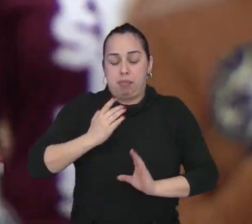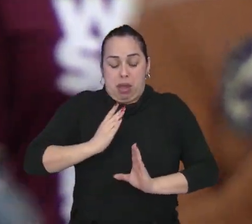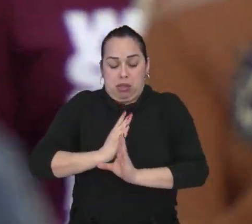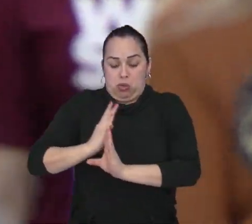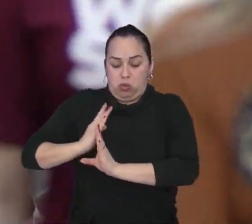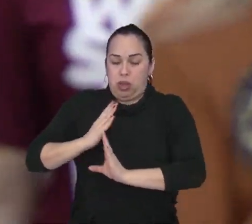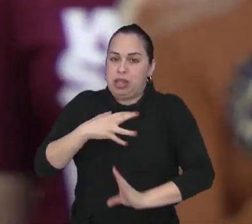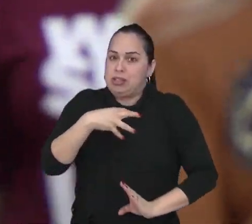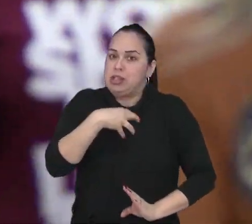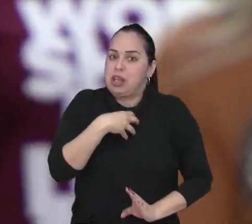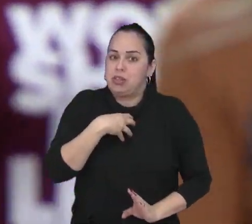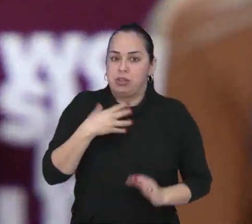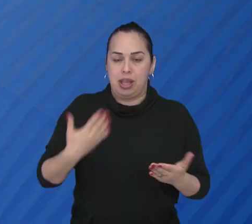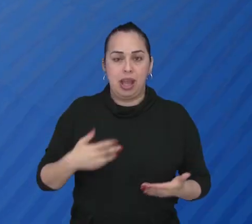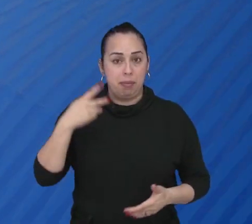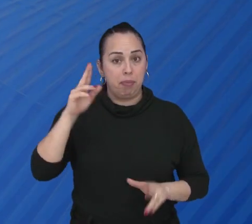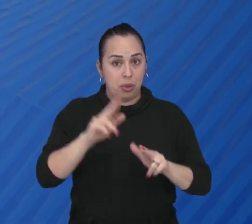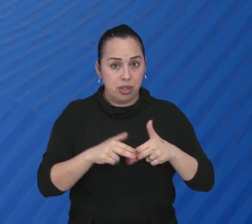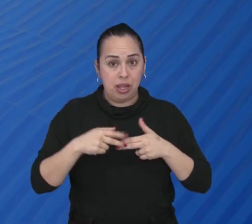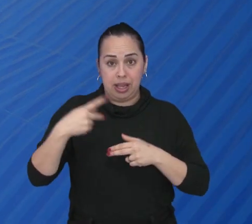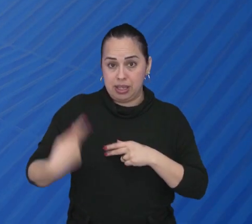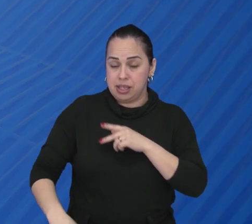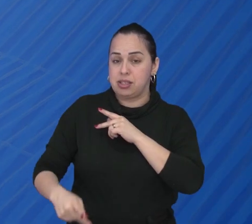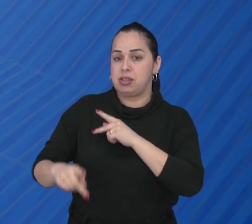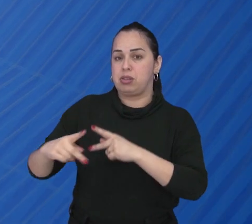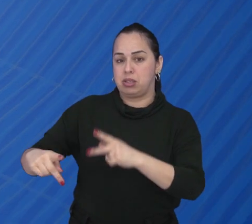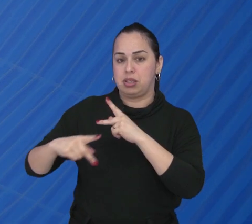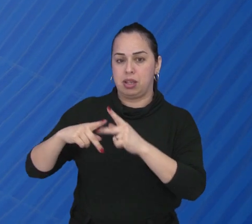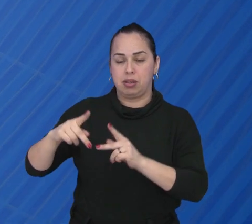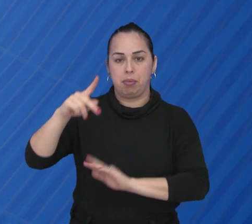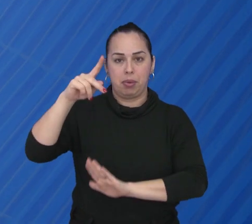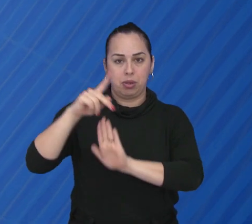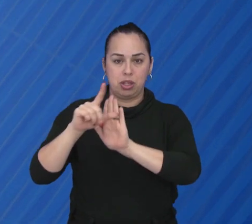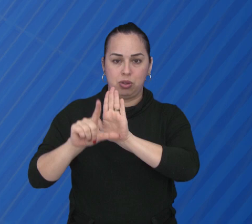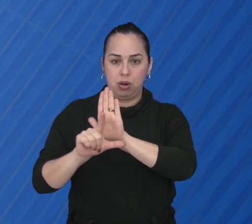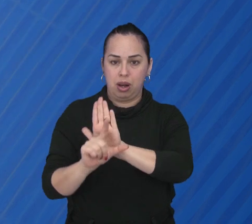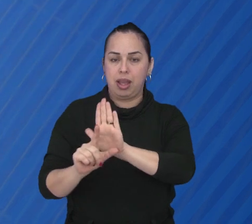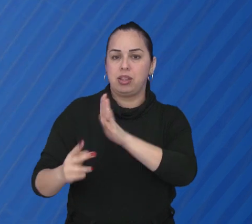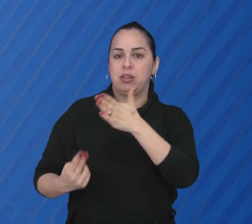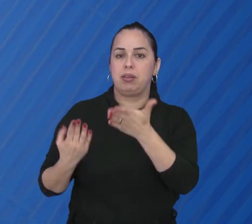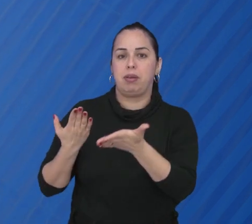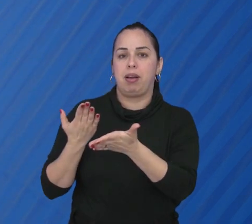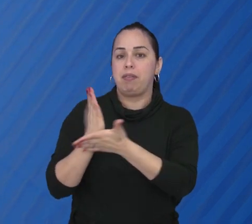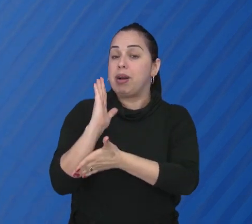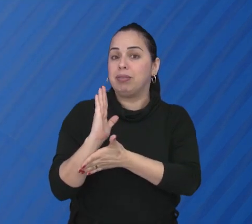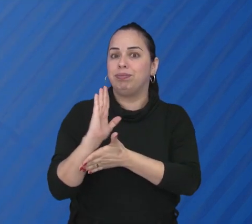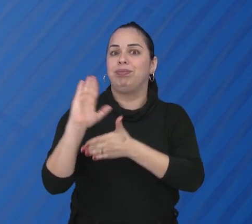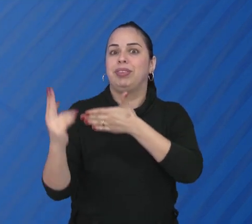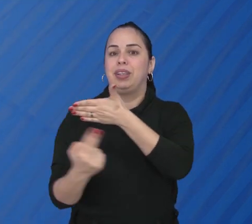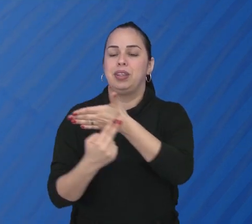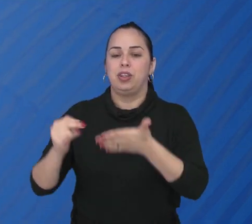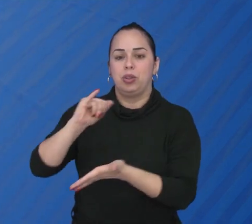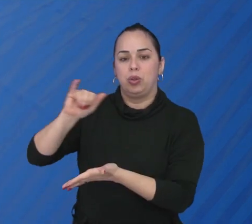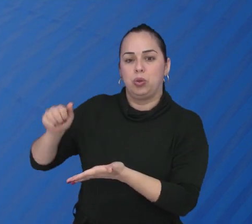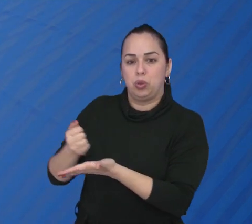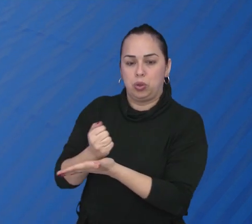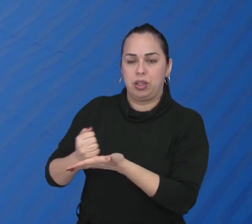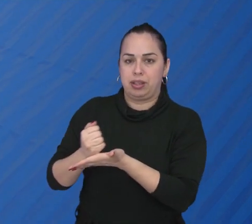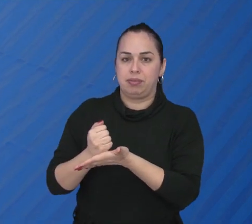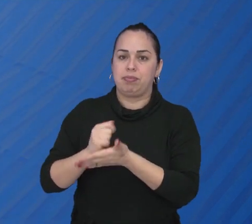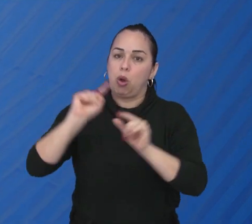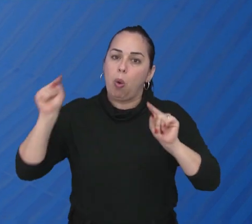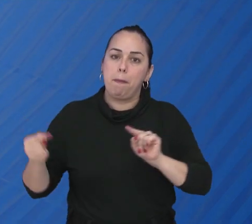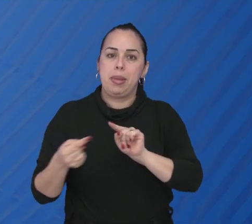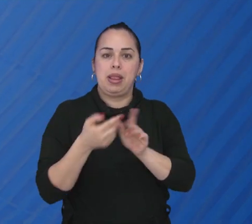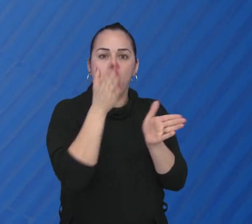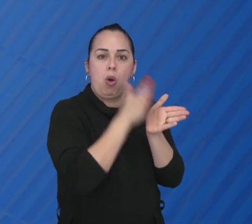os sinais de alerta e prevenção em São José uma lei aprovada pelo vereador Júnior da farmácia inclui a data no calendário de